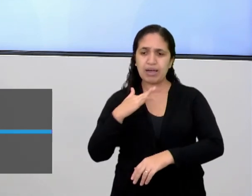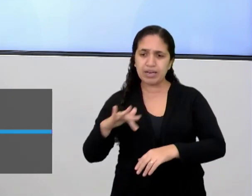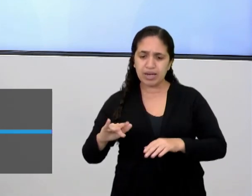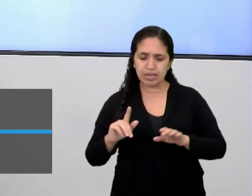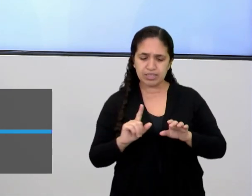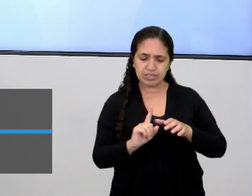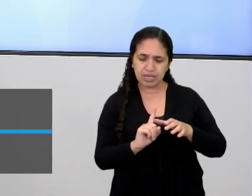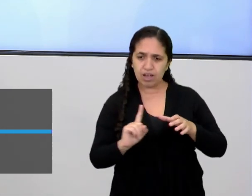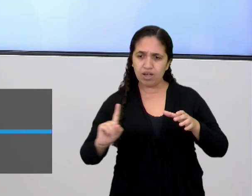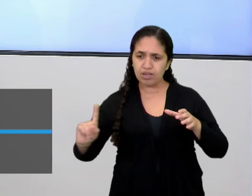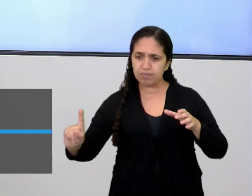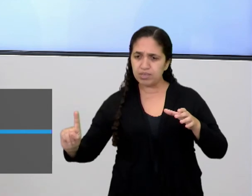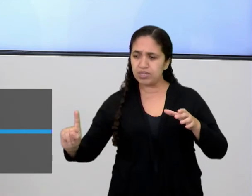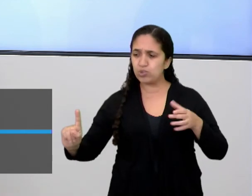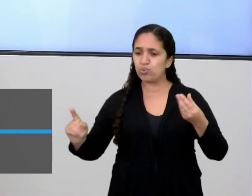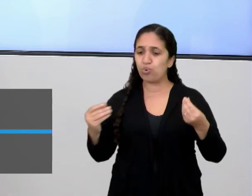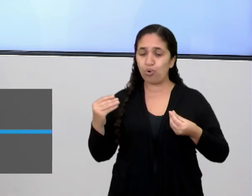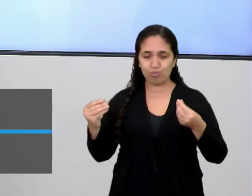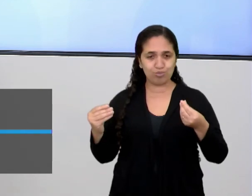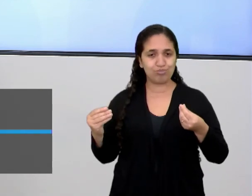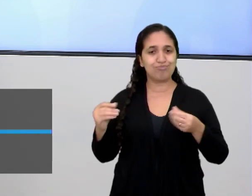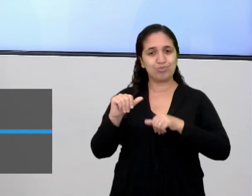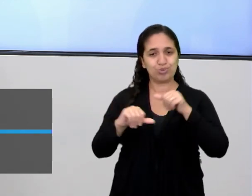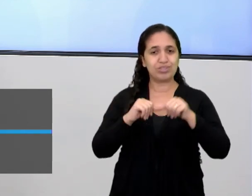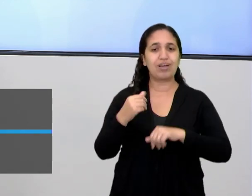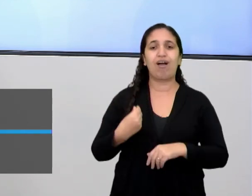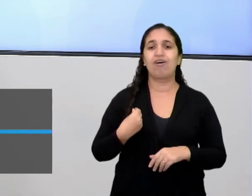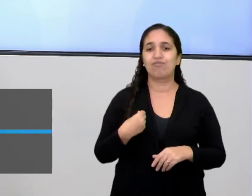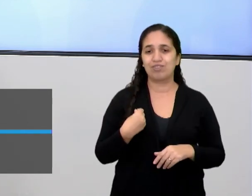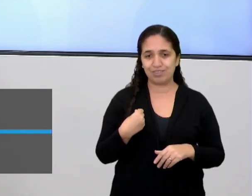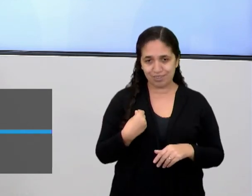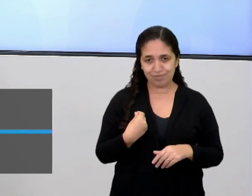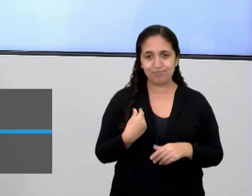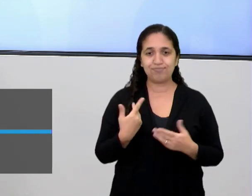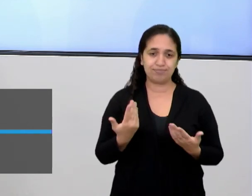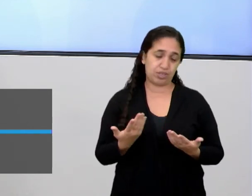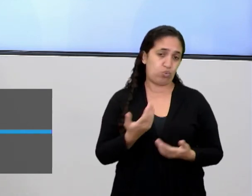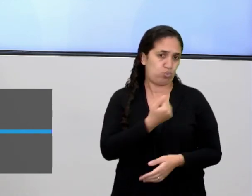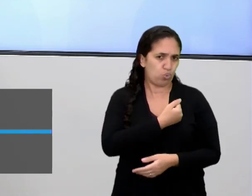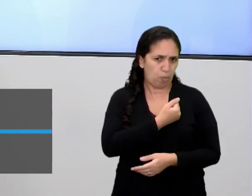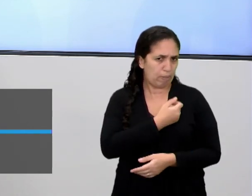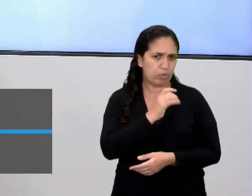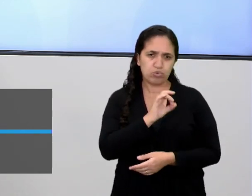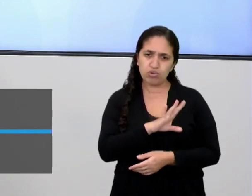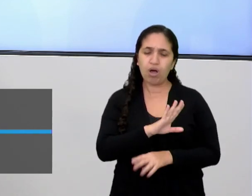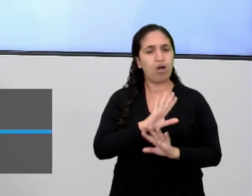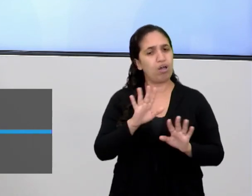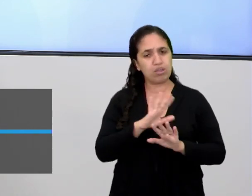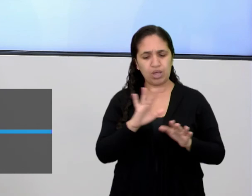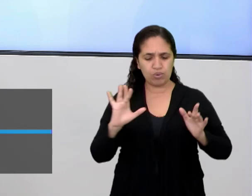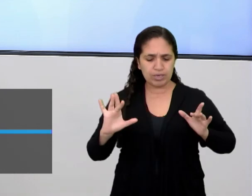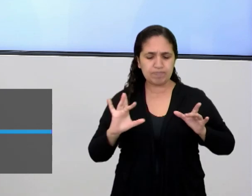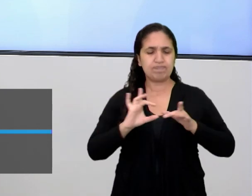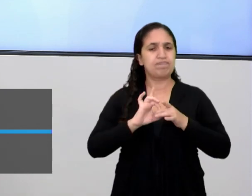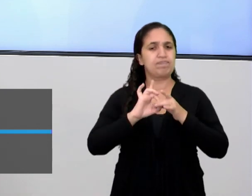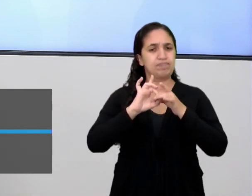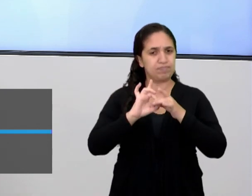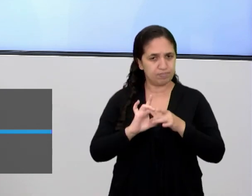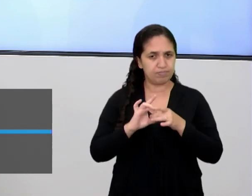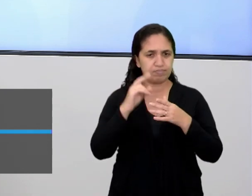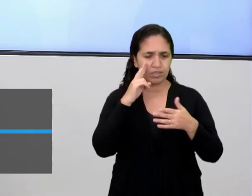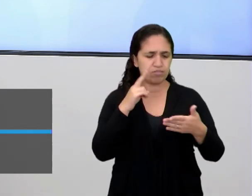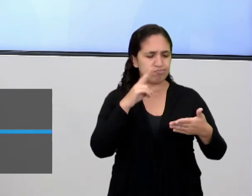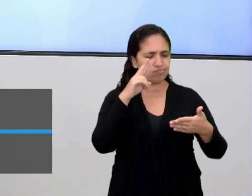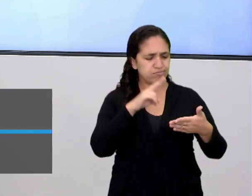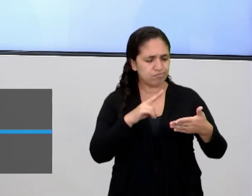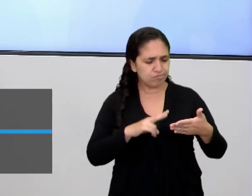escolas afetam a nossa rotina de vida, né? Não são números, né? Simplesmente para serem analisados